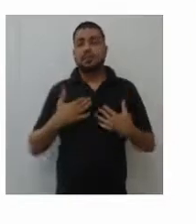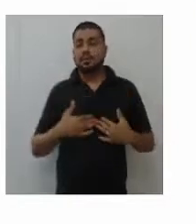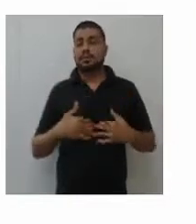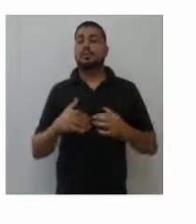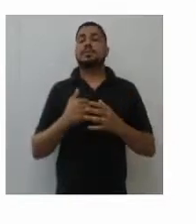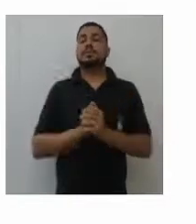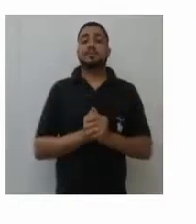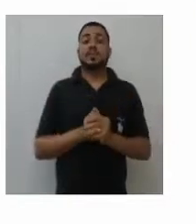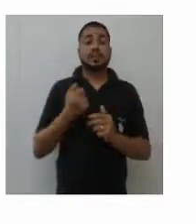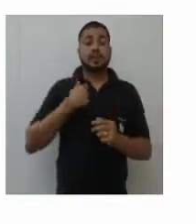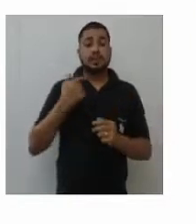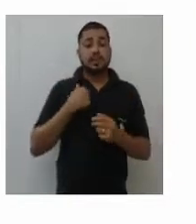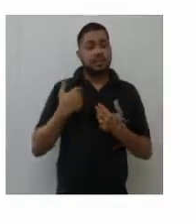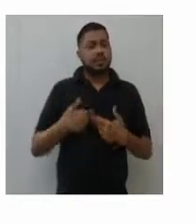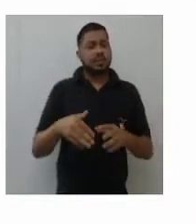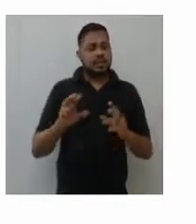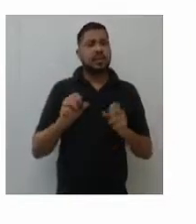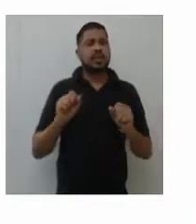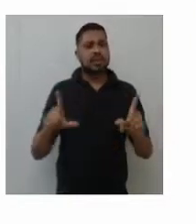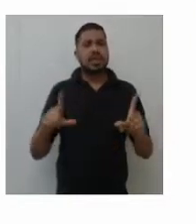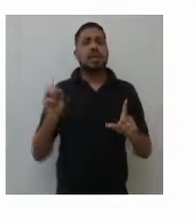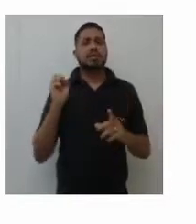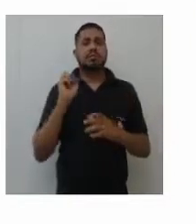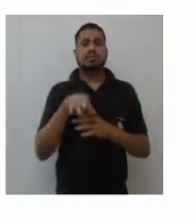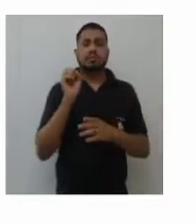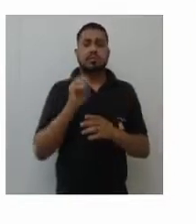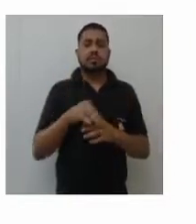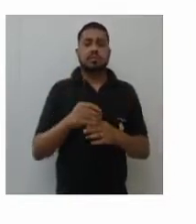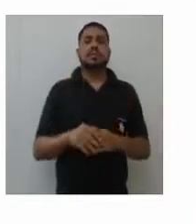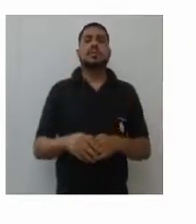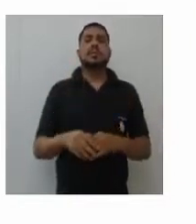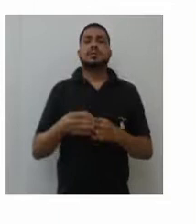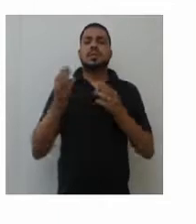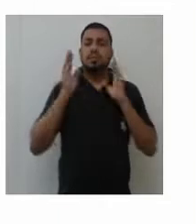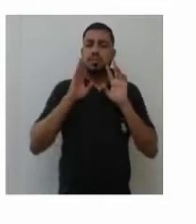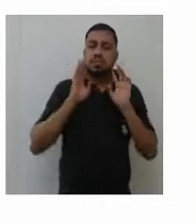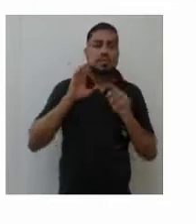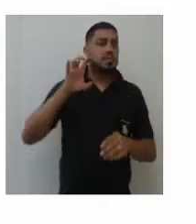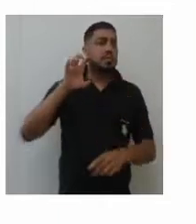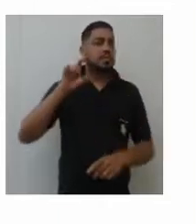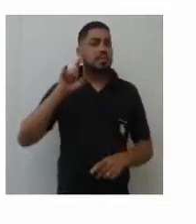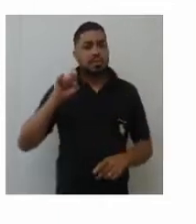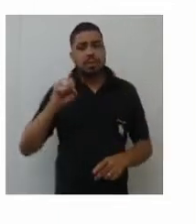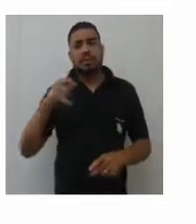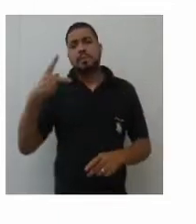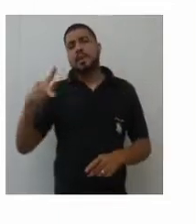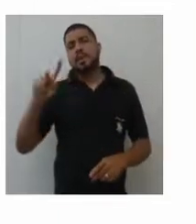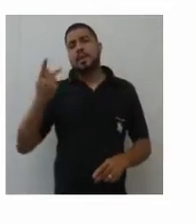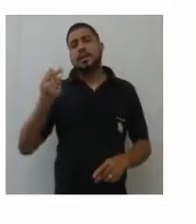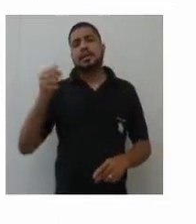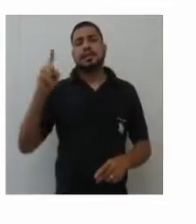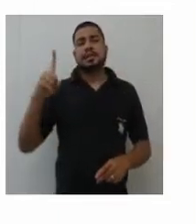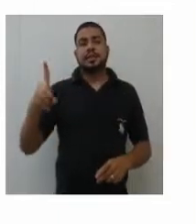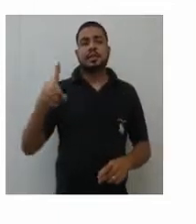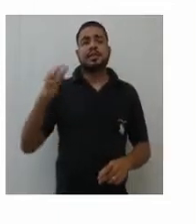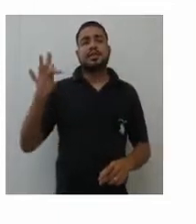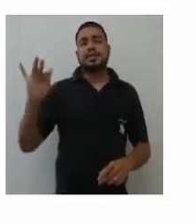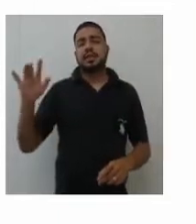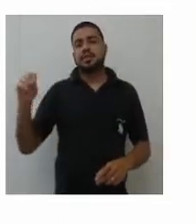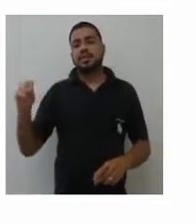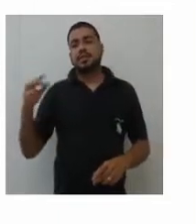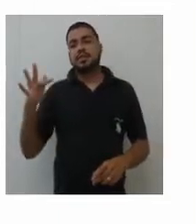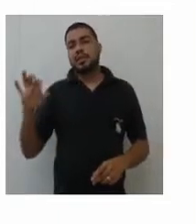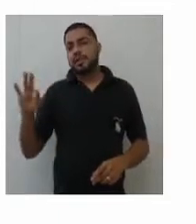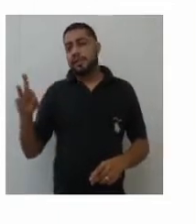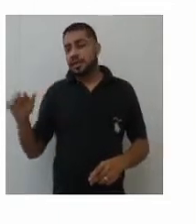tranquilidade, tá? Eu vou deixar esses slides, eu vou postar nas redes sociais, no meu Instagram, PhD Flávio Ferreira, tá? Então,